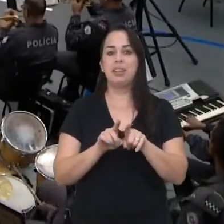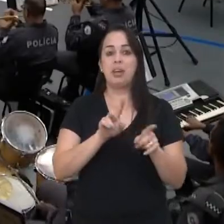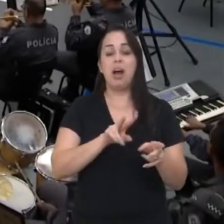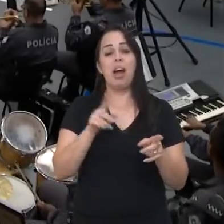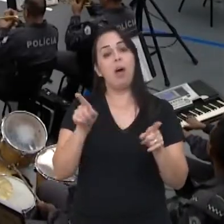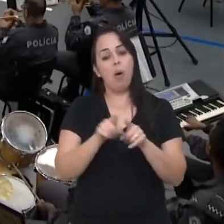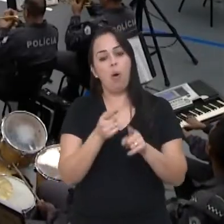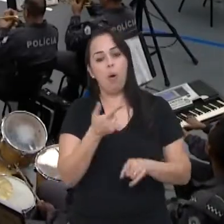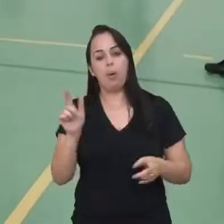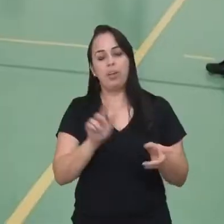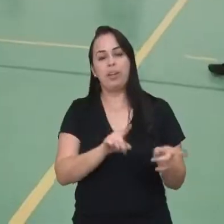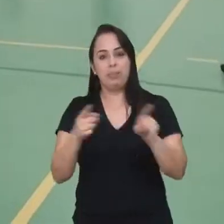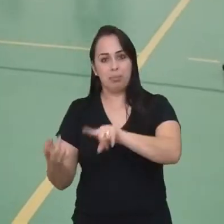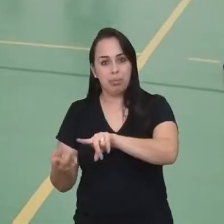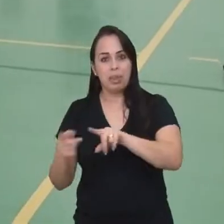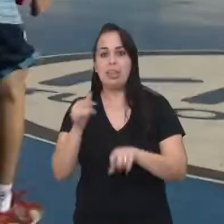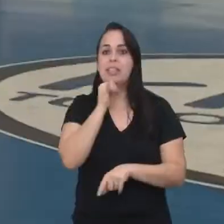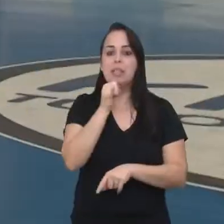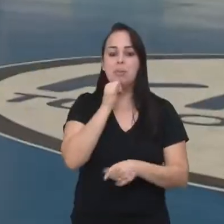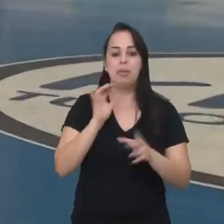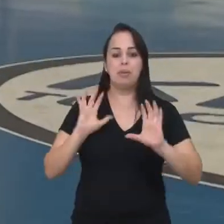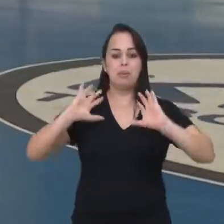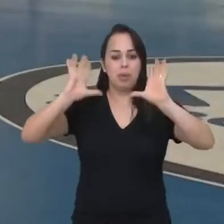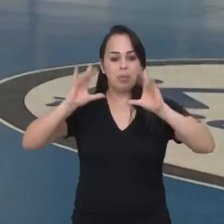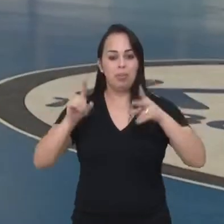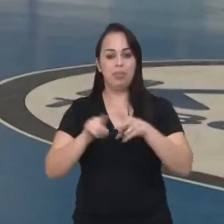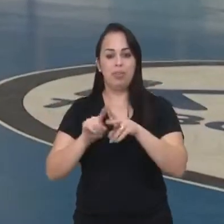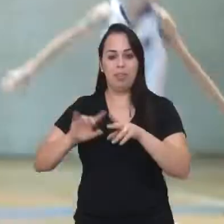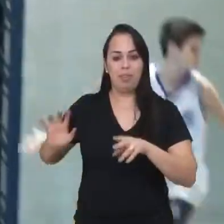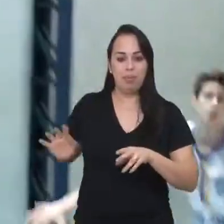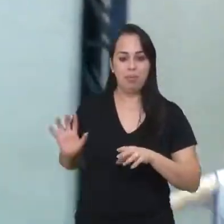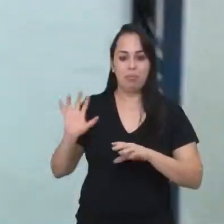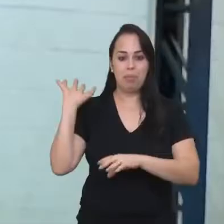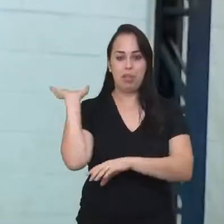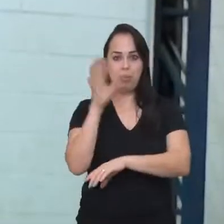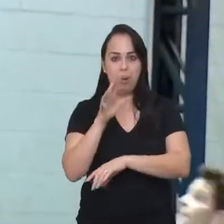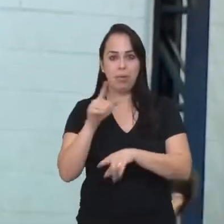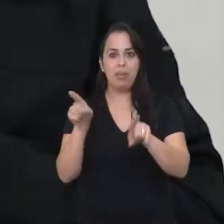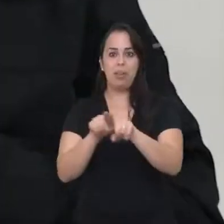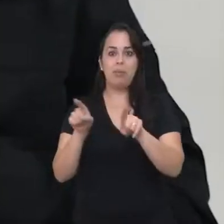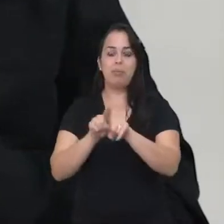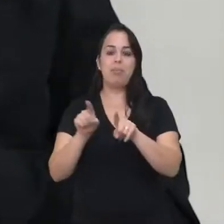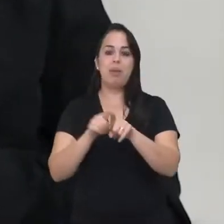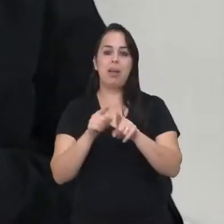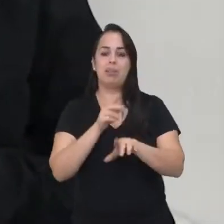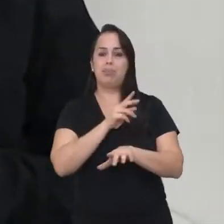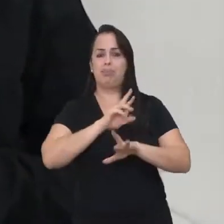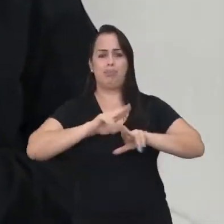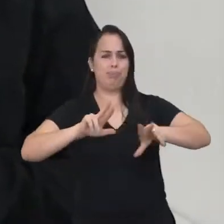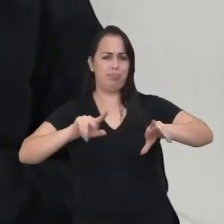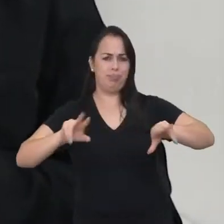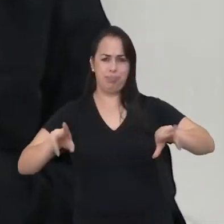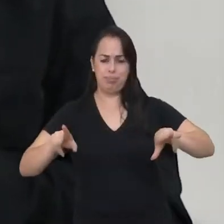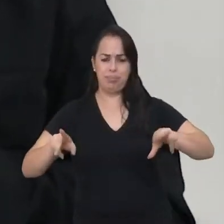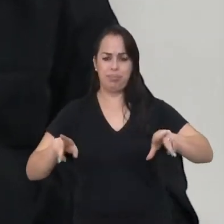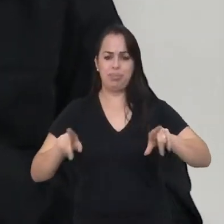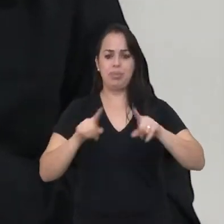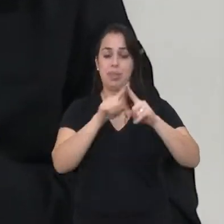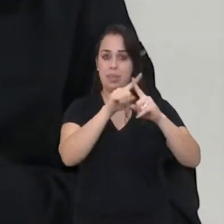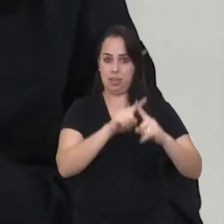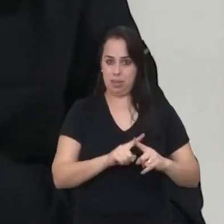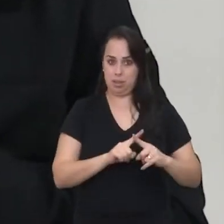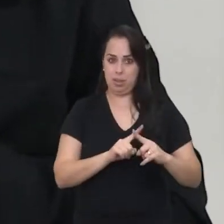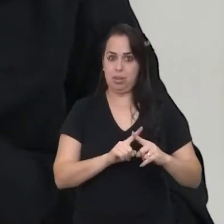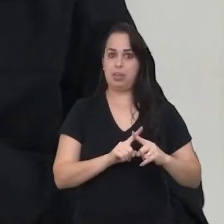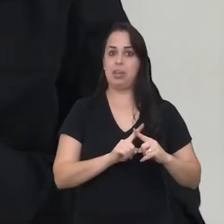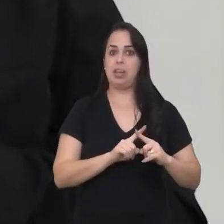no contraturno escolar, como vôlei, futsal, badminton, entre outras. Vai ter a execução de 2 torneios, então tem o torneio do pessoal